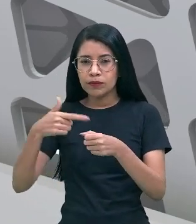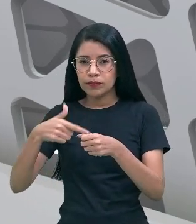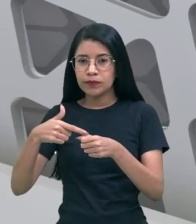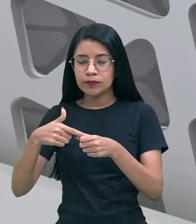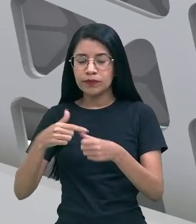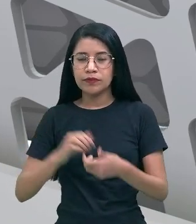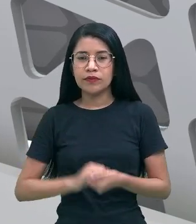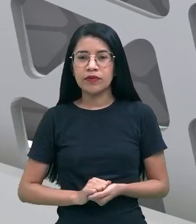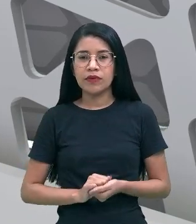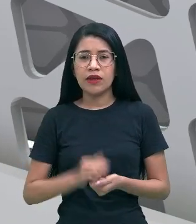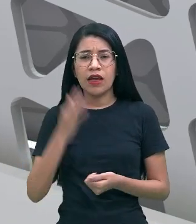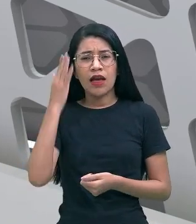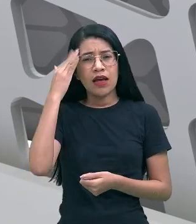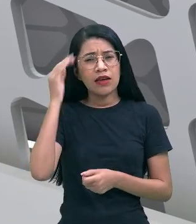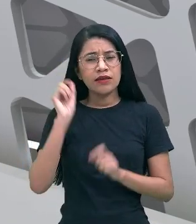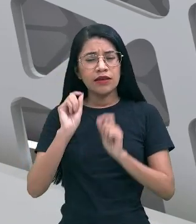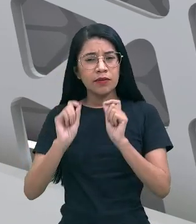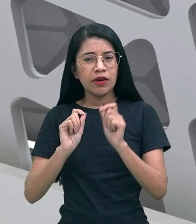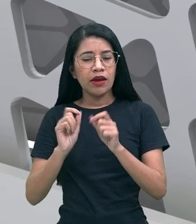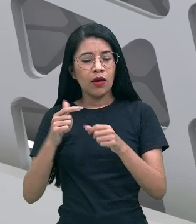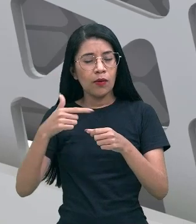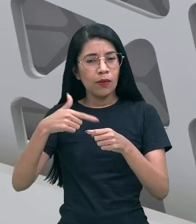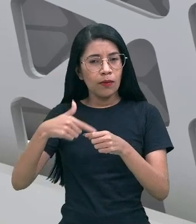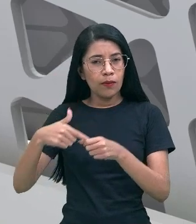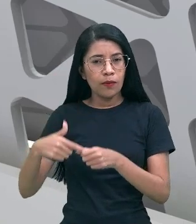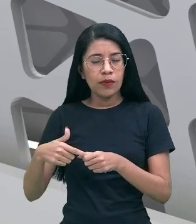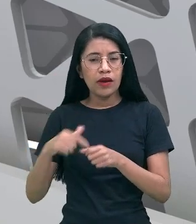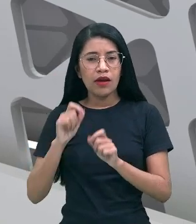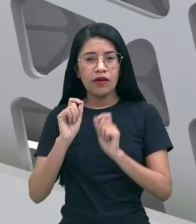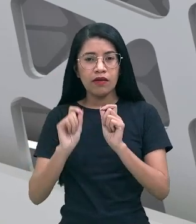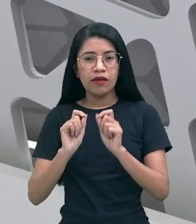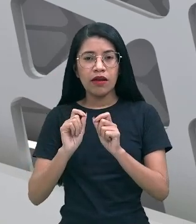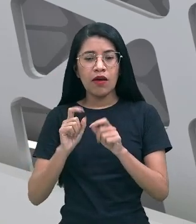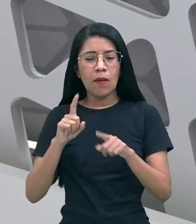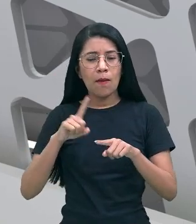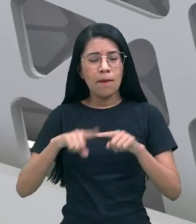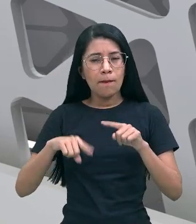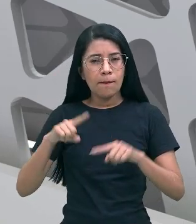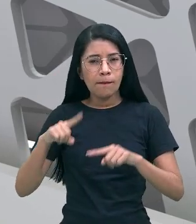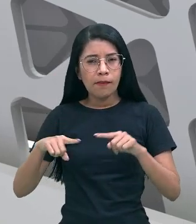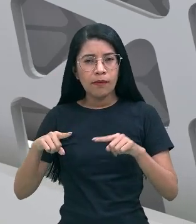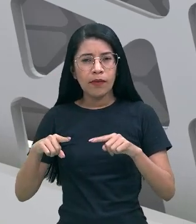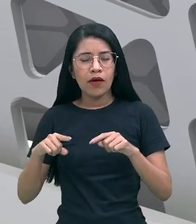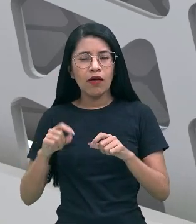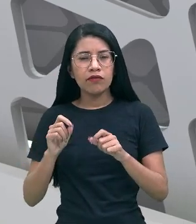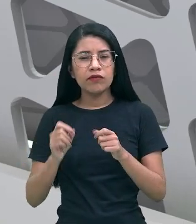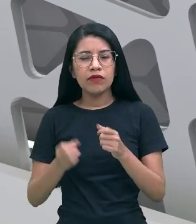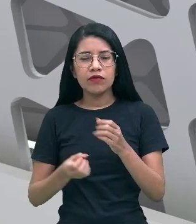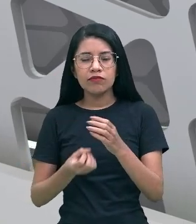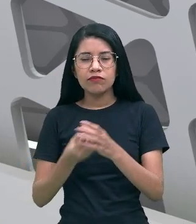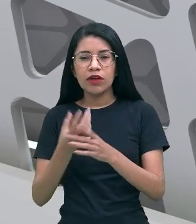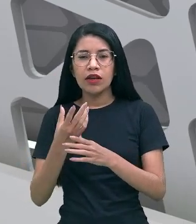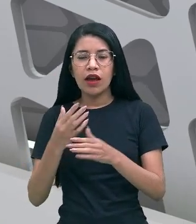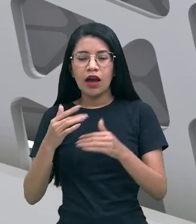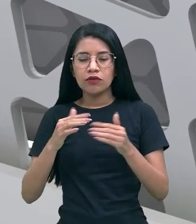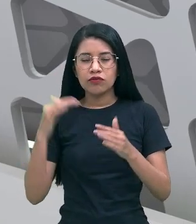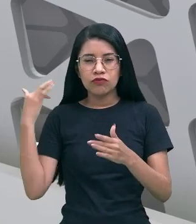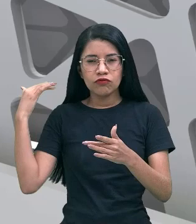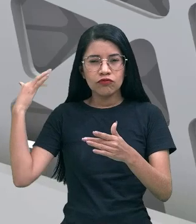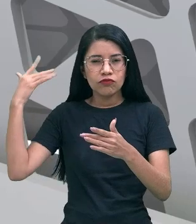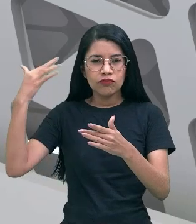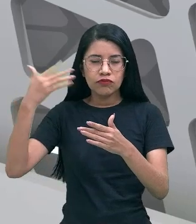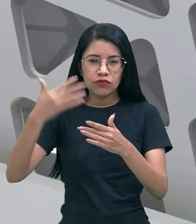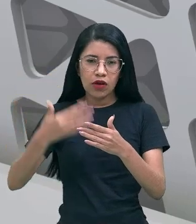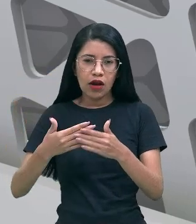O que a gente sabe? Que os combustíveis fósseis são aqueles materiais que eles foram formados ao longo de milhões